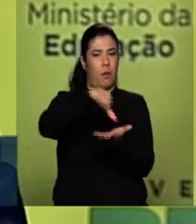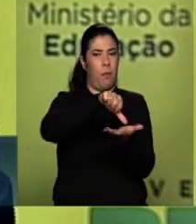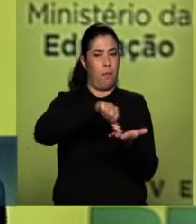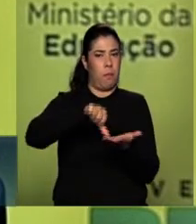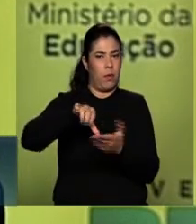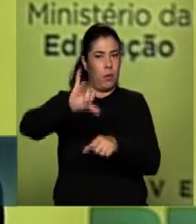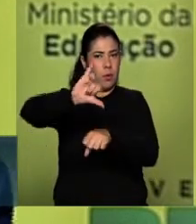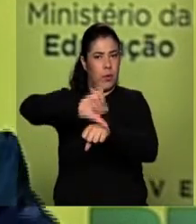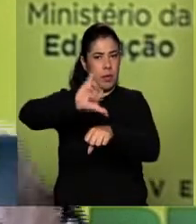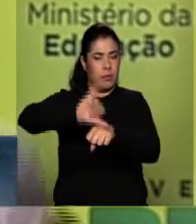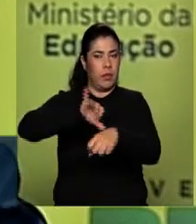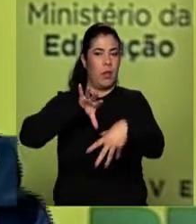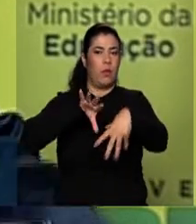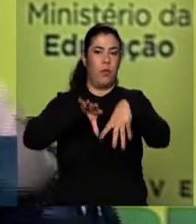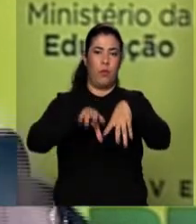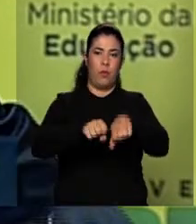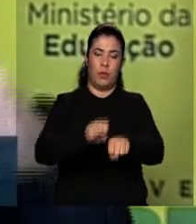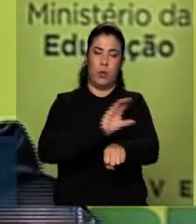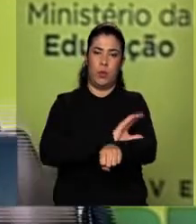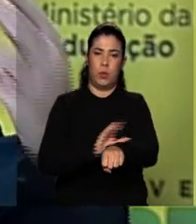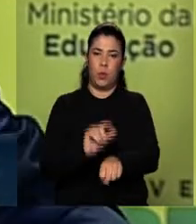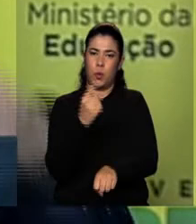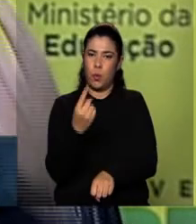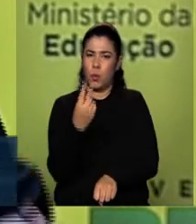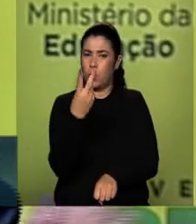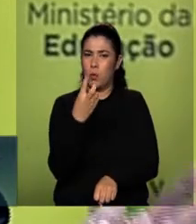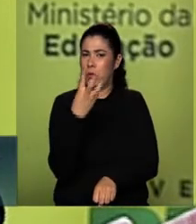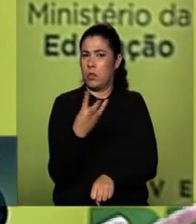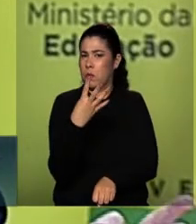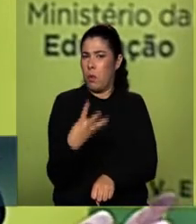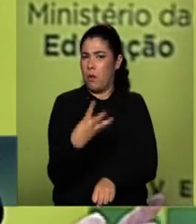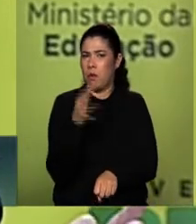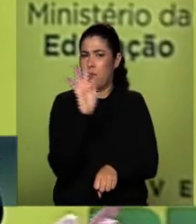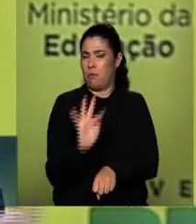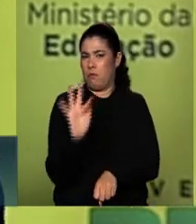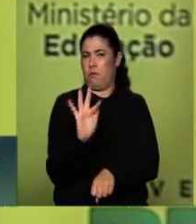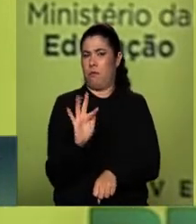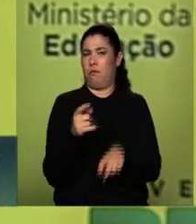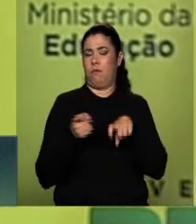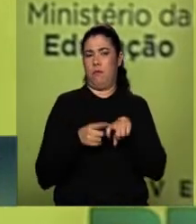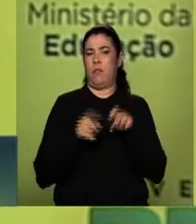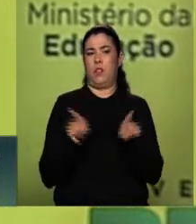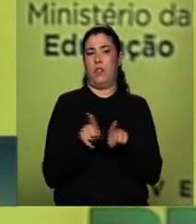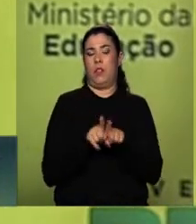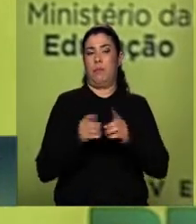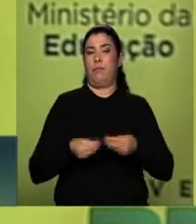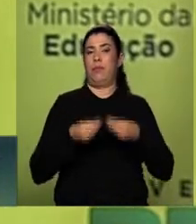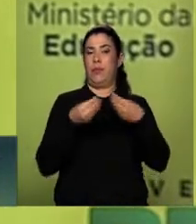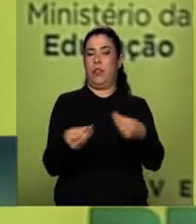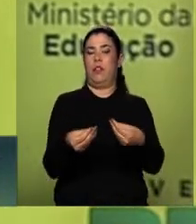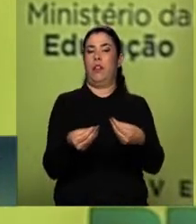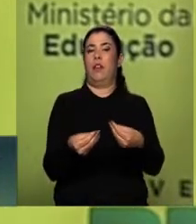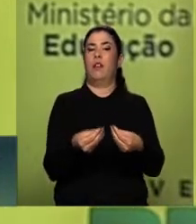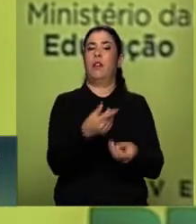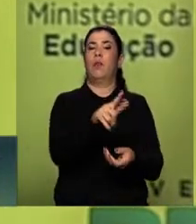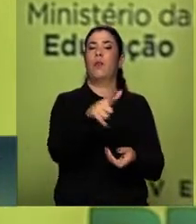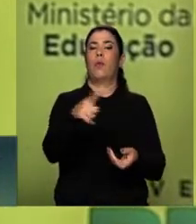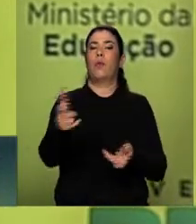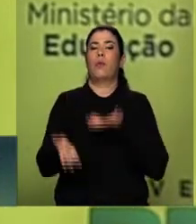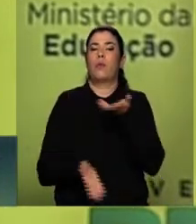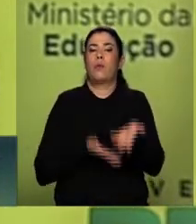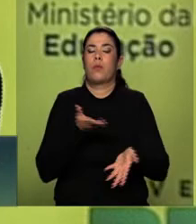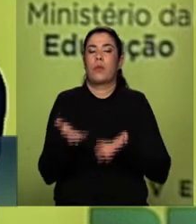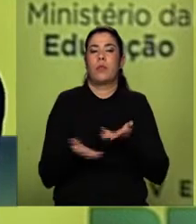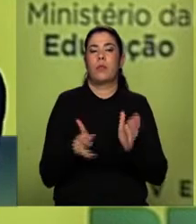de médio e grande porte que já tem uma, duas, três, quatro faculdades de medicina, e propiciar esse